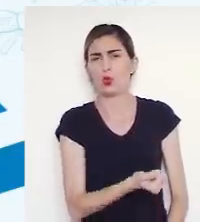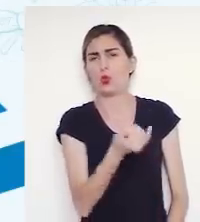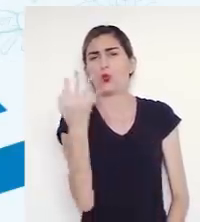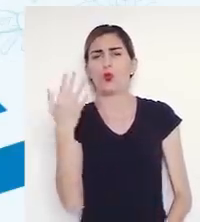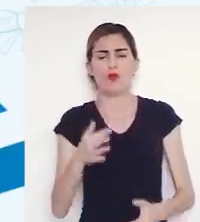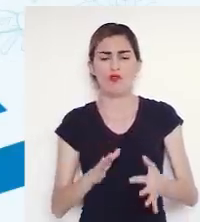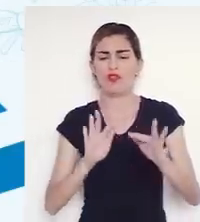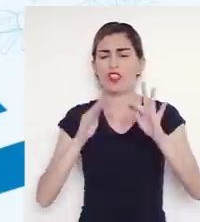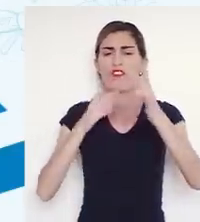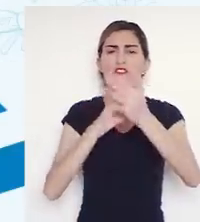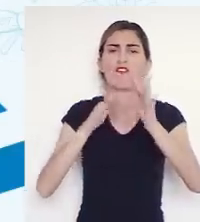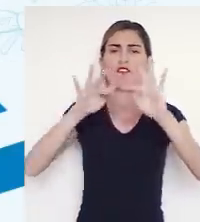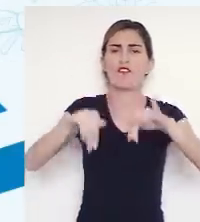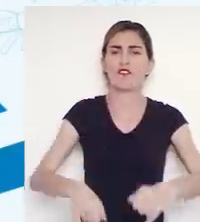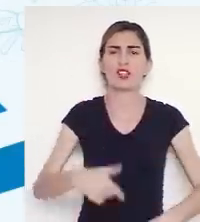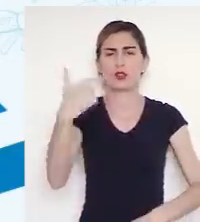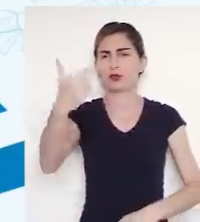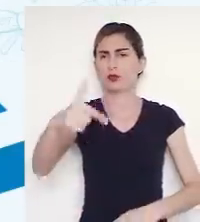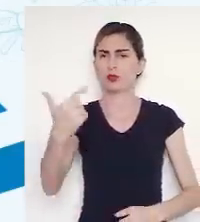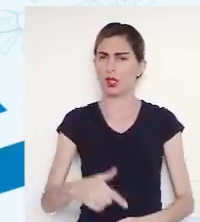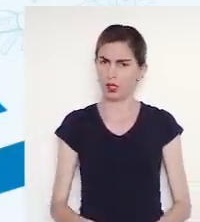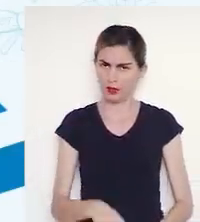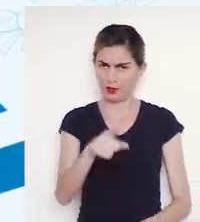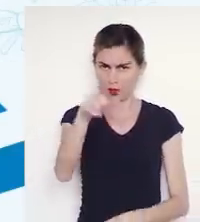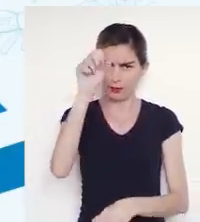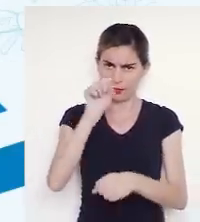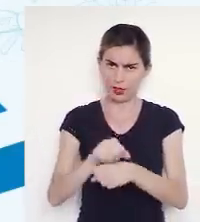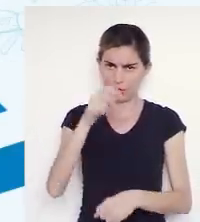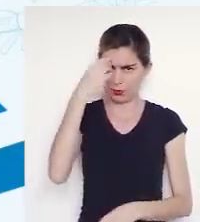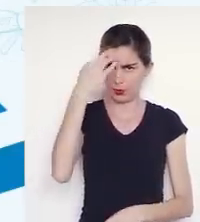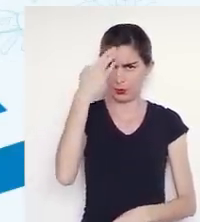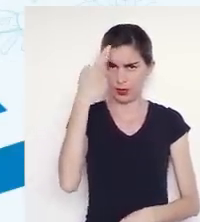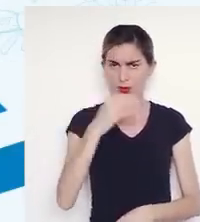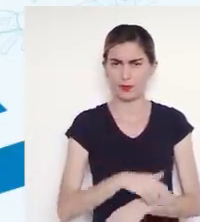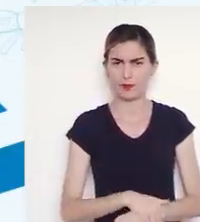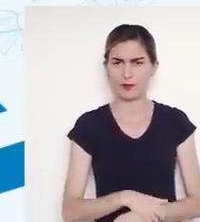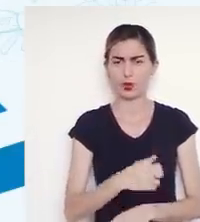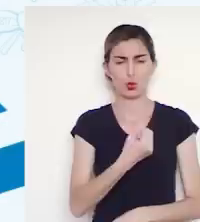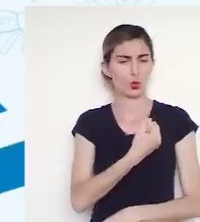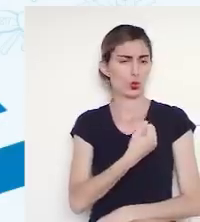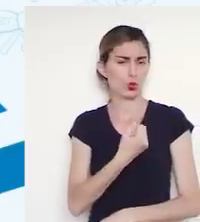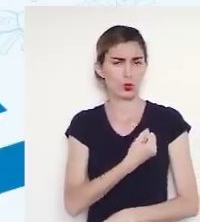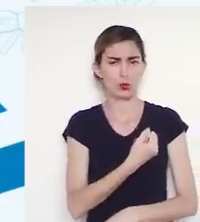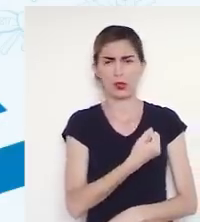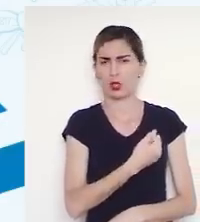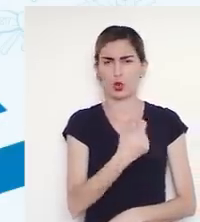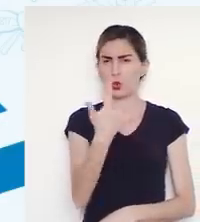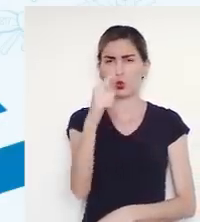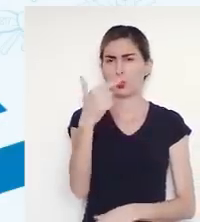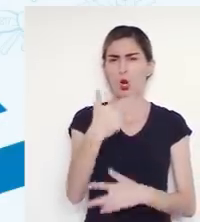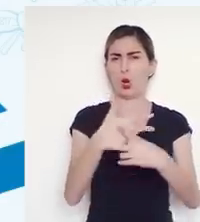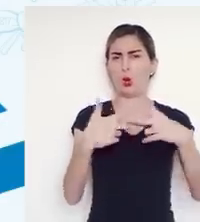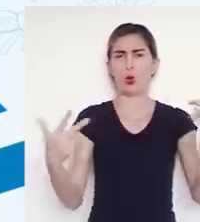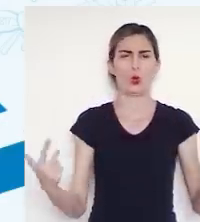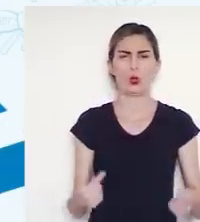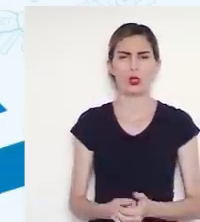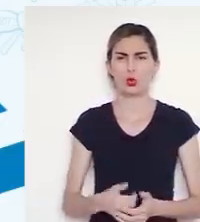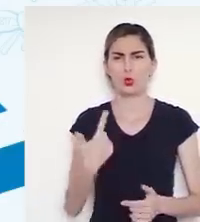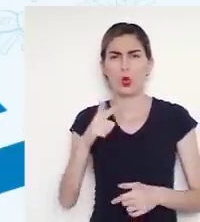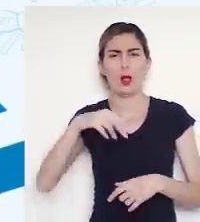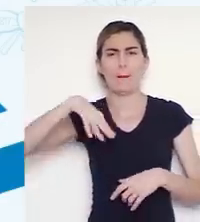infinitos. E aí, você já parou para pensar sobre isso? Eu vou te dizer aqui o seguinte, o número não é uma coisa, o número